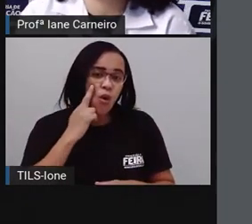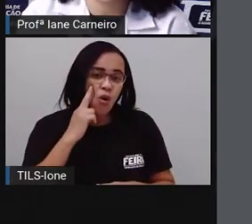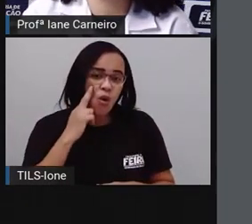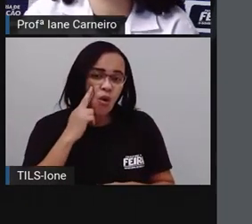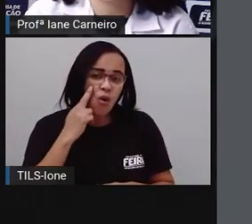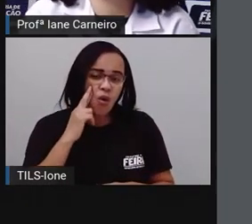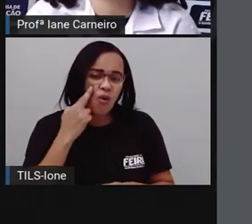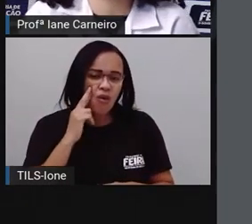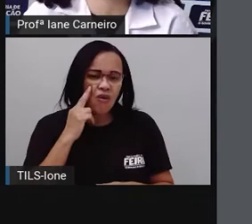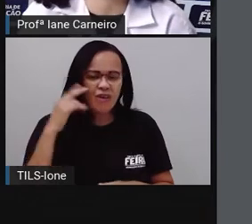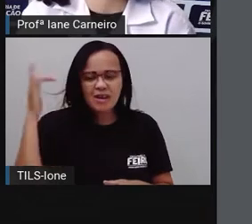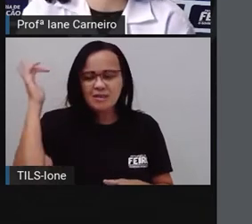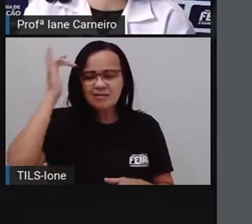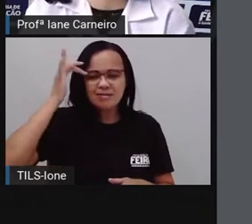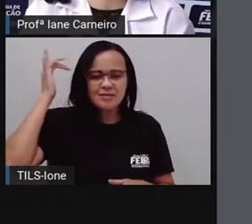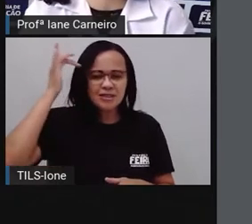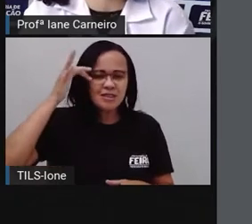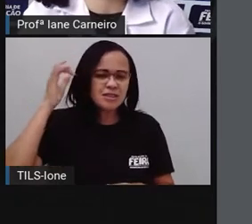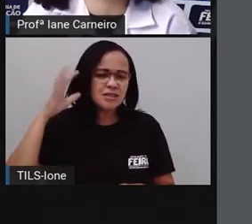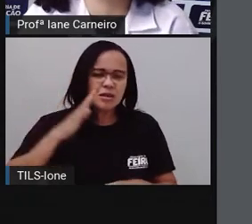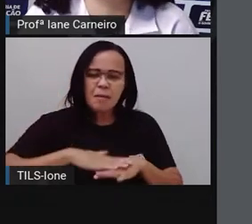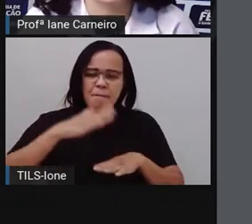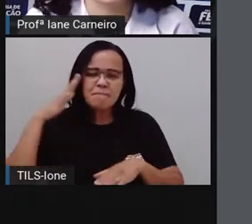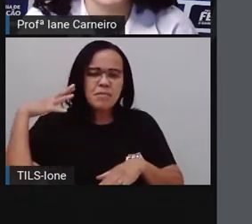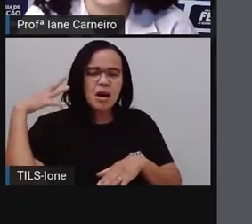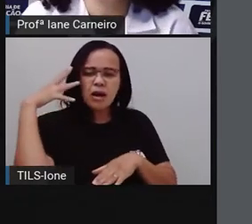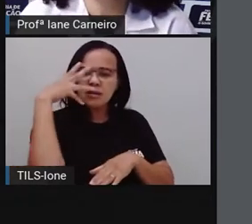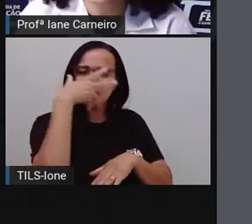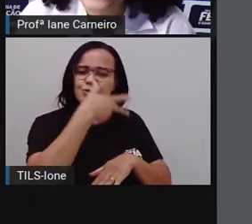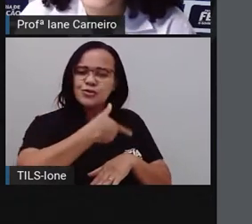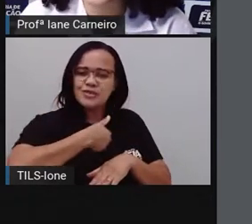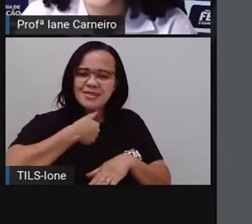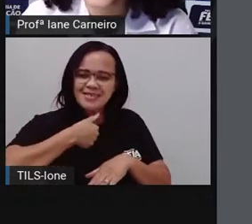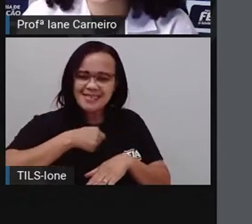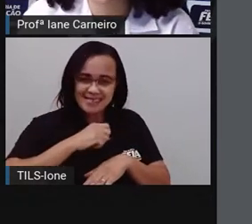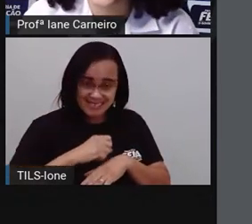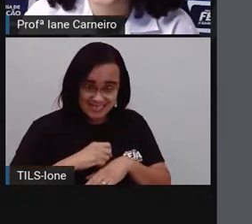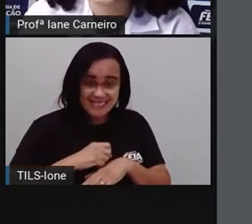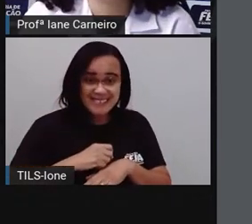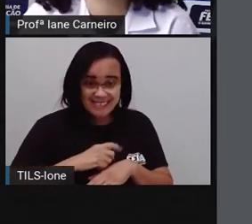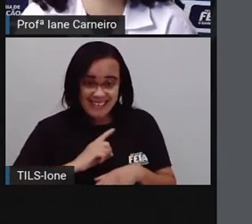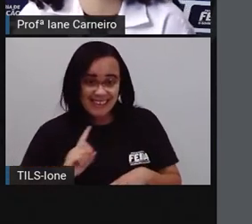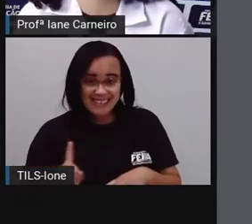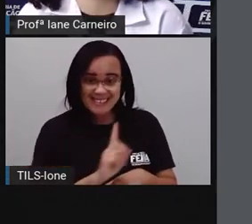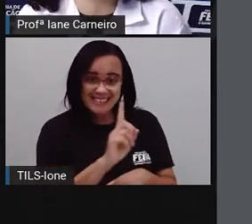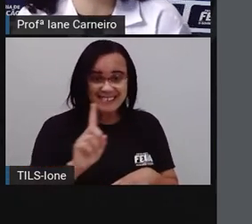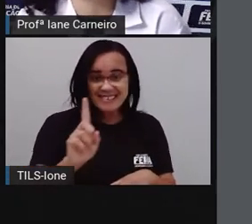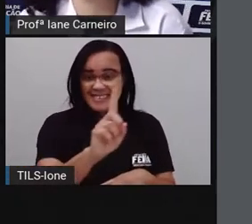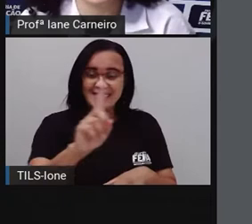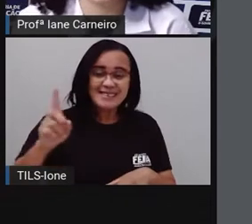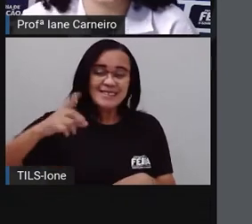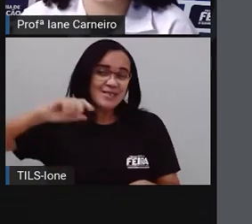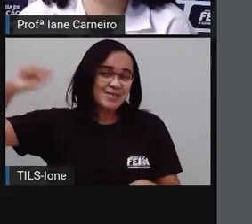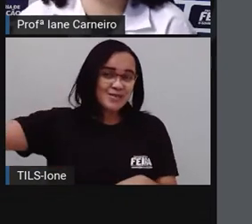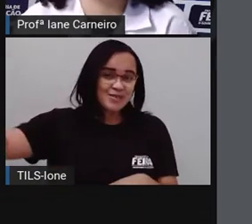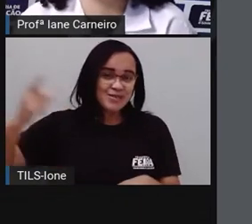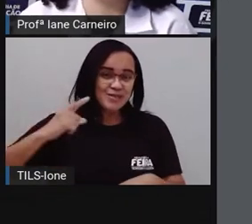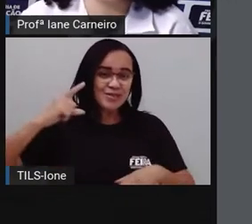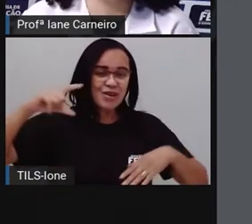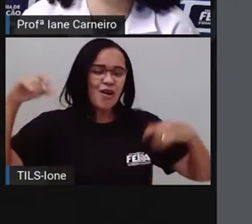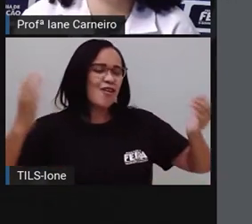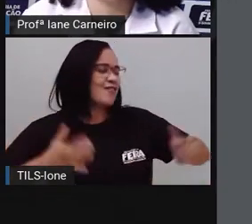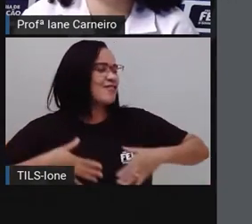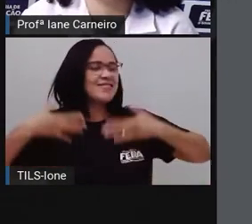que ele achava a mais bonita de todas. E saiu para o sol, contente da vida.